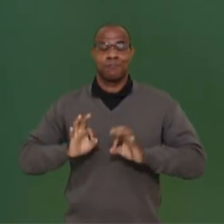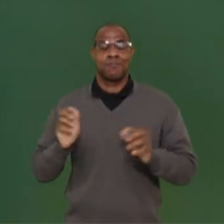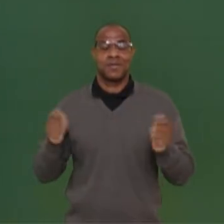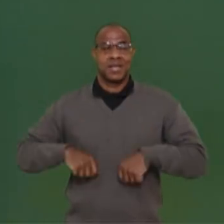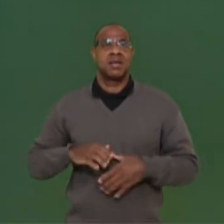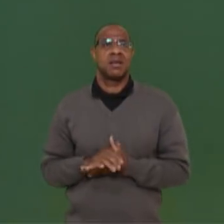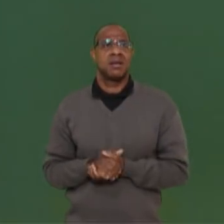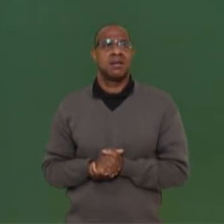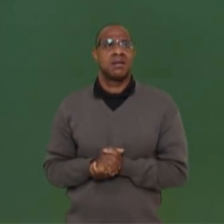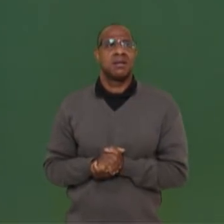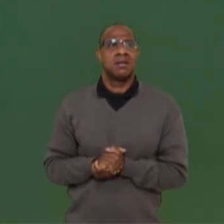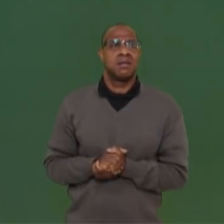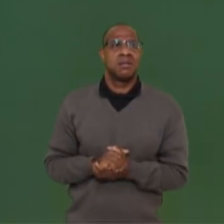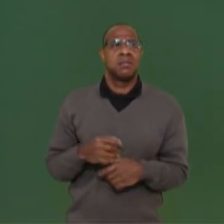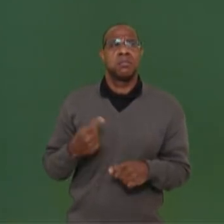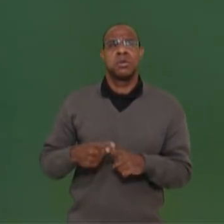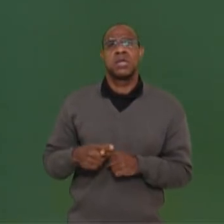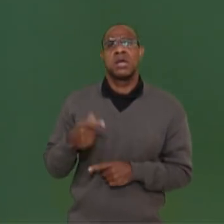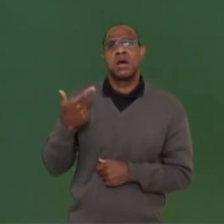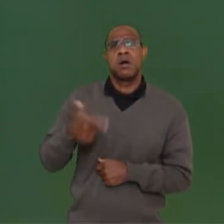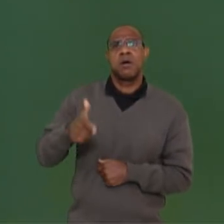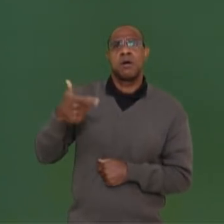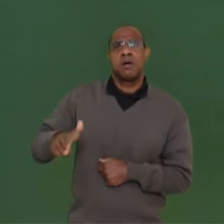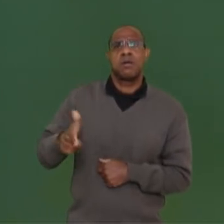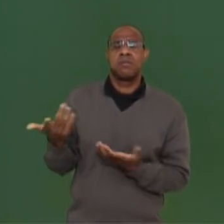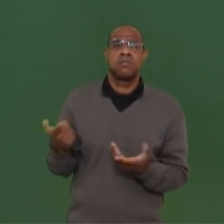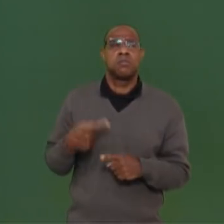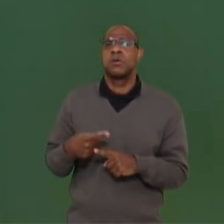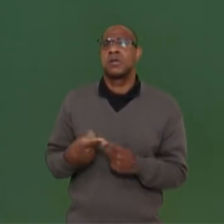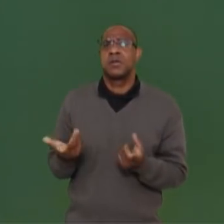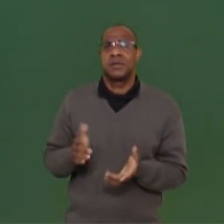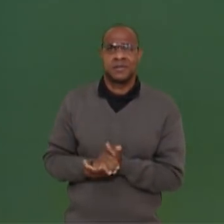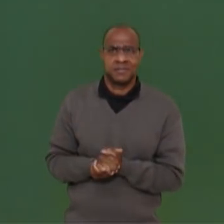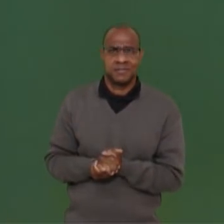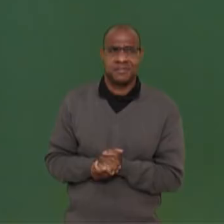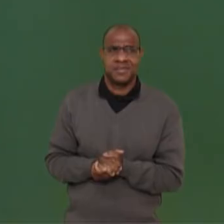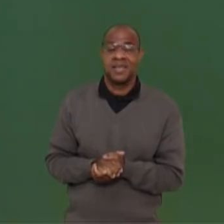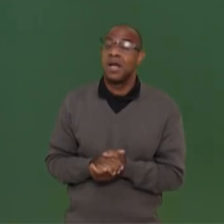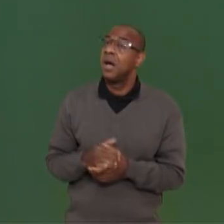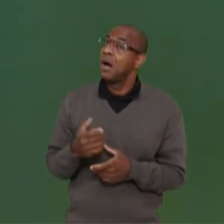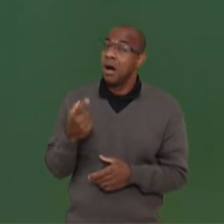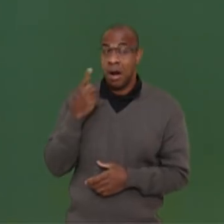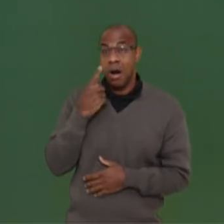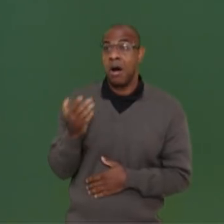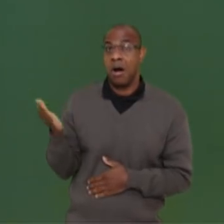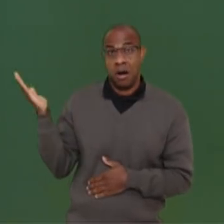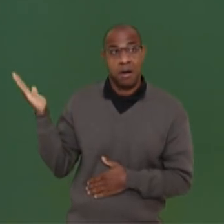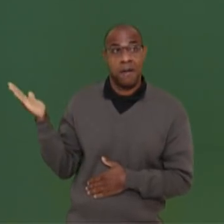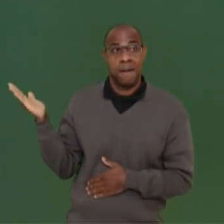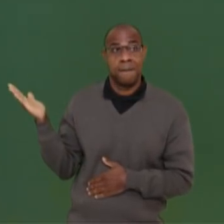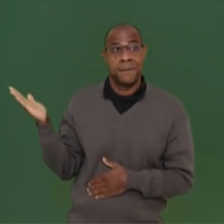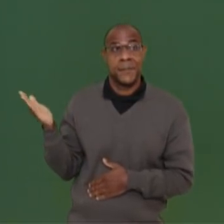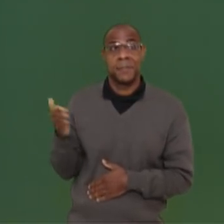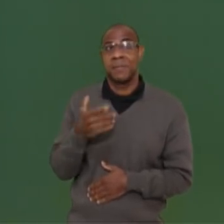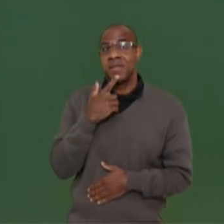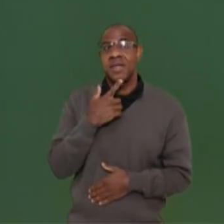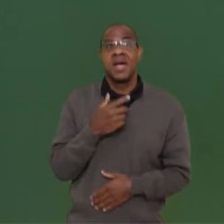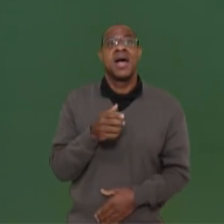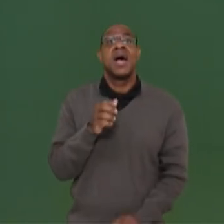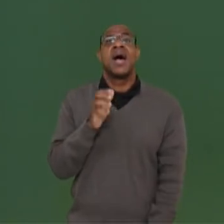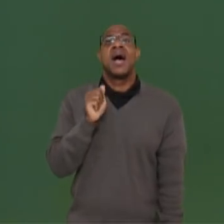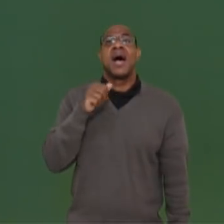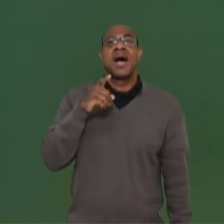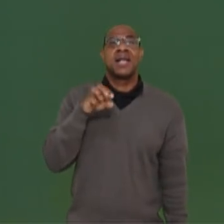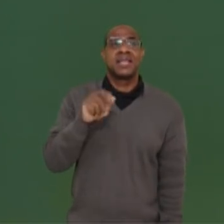que eu não questiono aqui a repetição das crianças? Por quê? Se eu fizer lá o André, o Bruno e